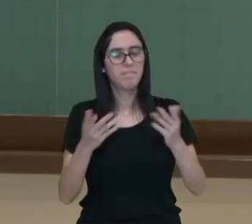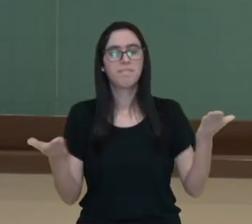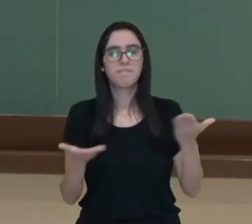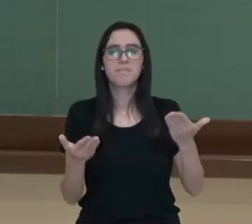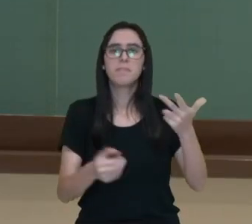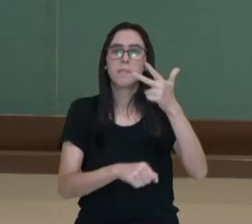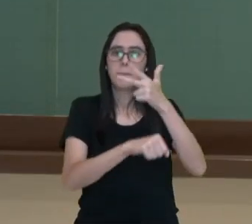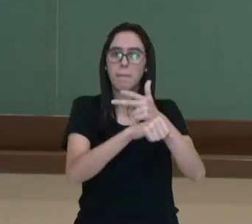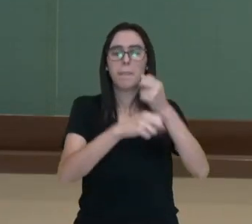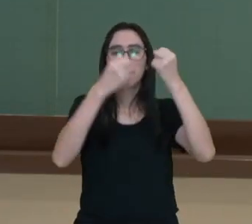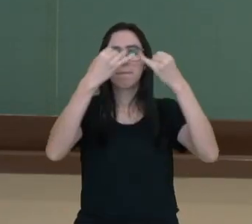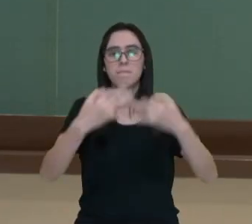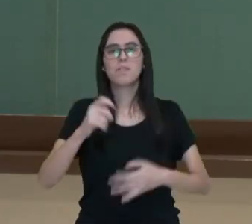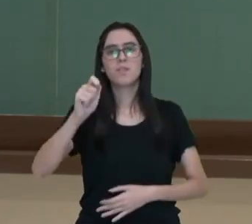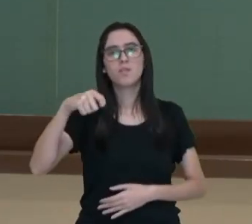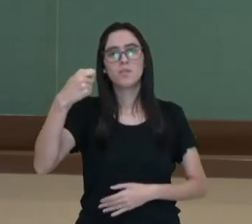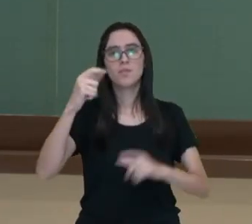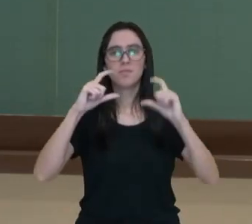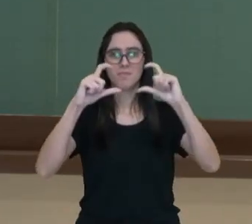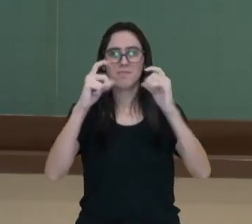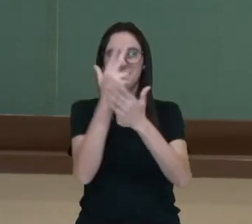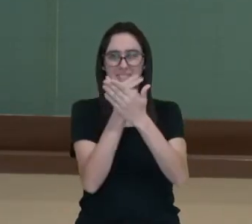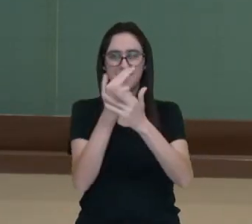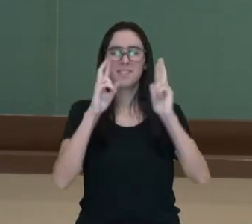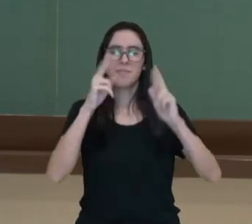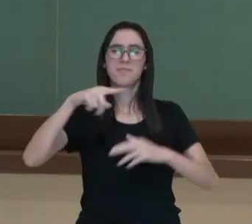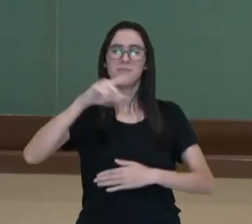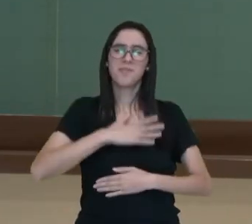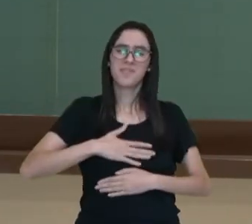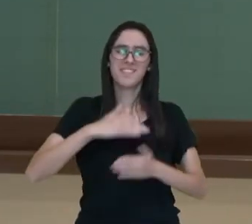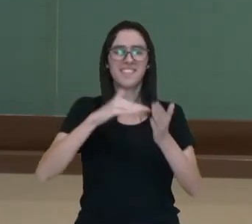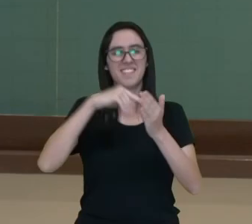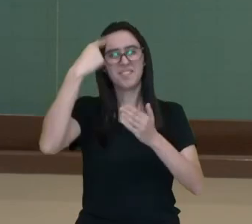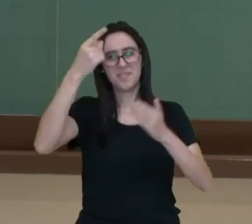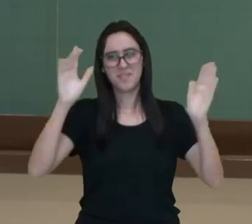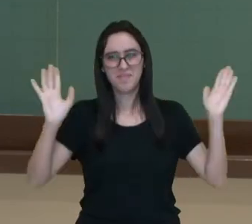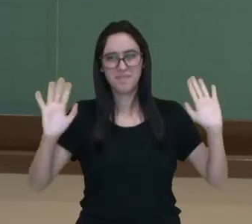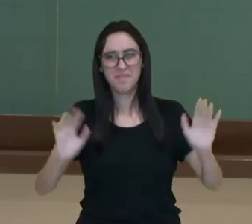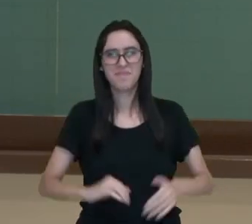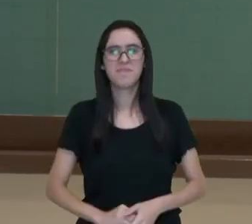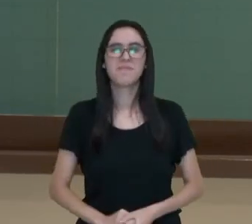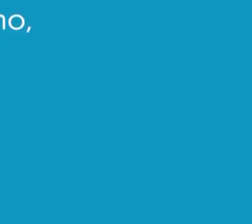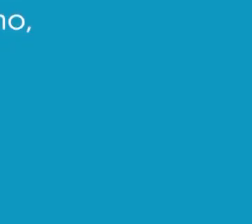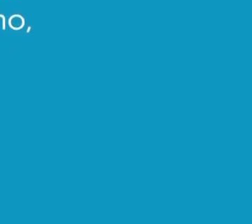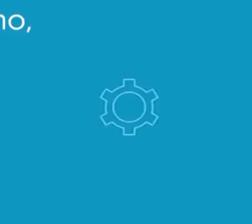neste vídeo nós falamos sobre charge e tirinha. Espero que vocês tenham gostado e até a próxima.